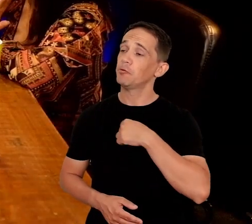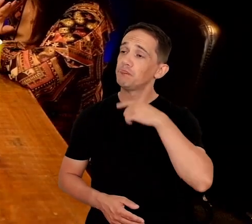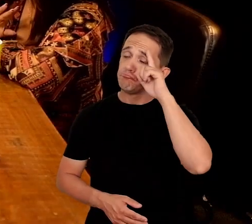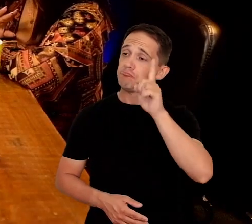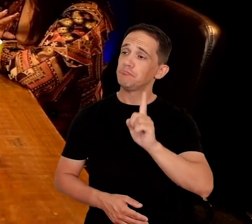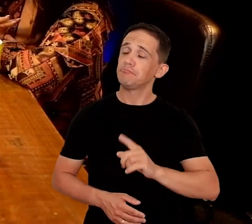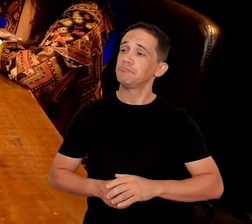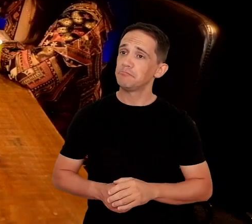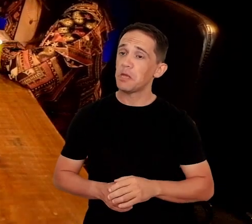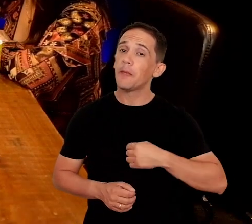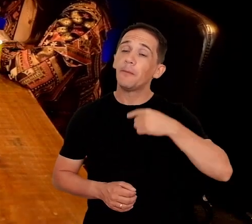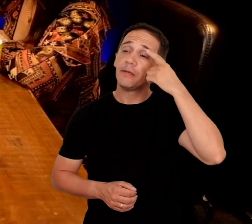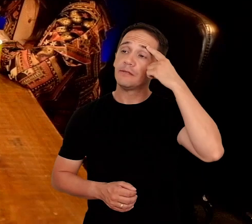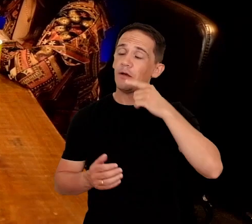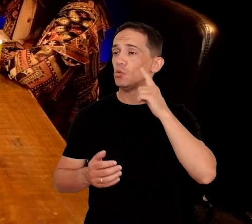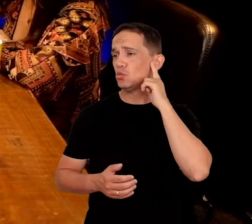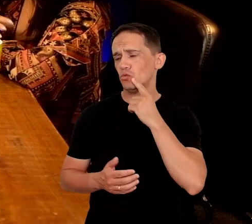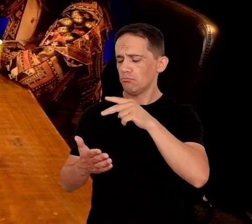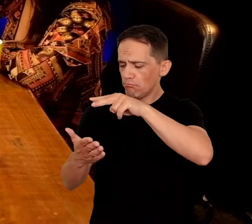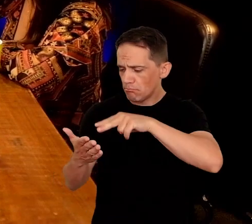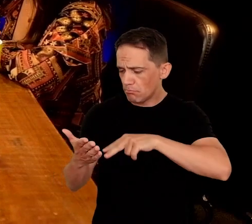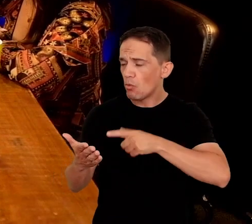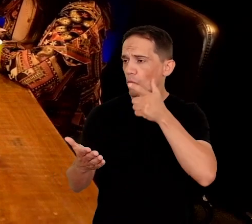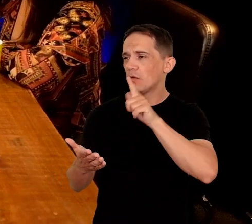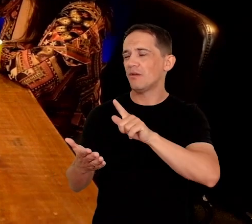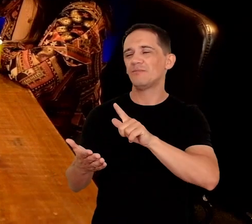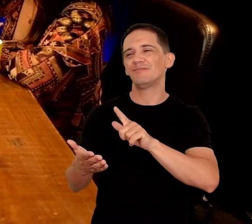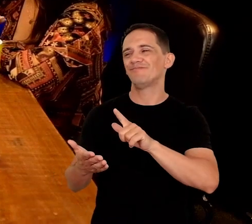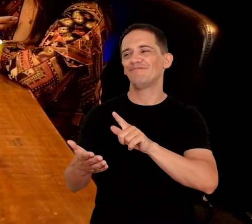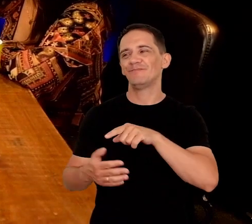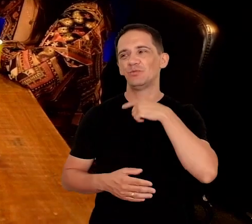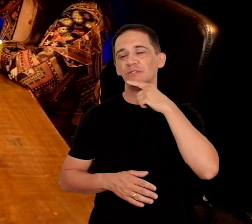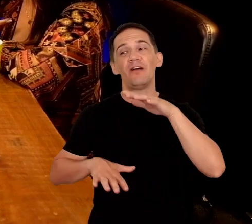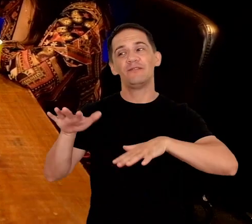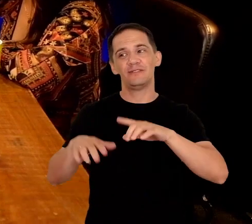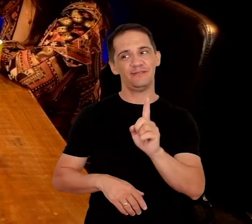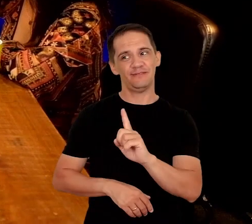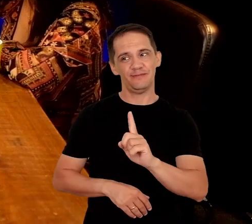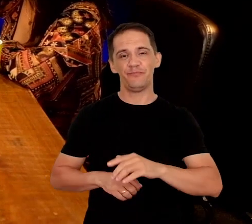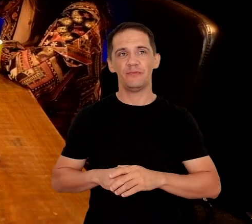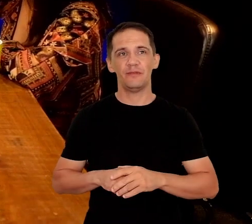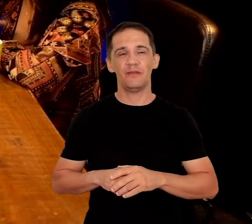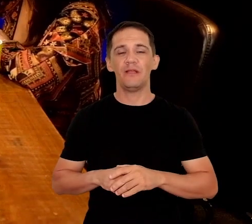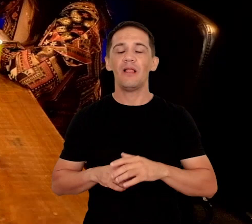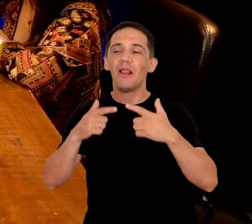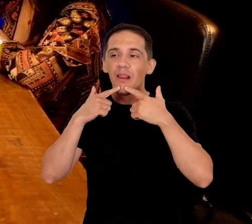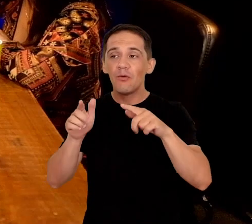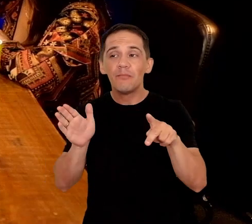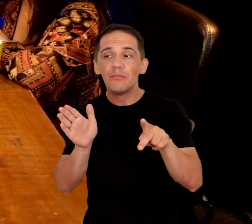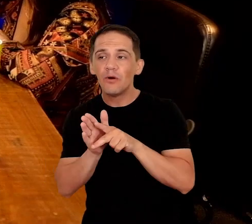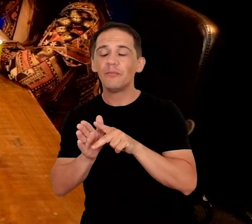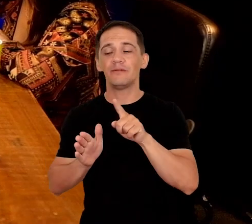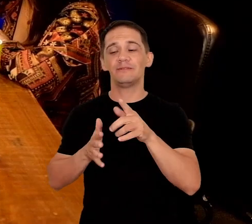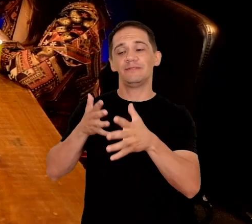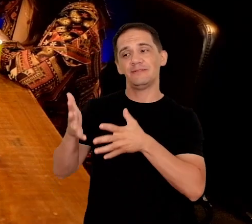escrito, eles entendiam perfeitamente, mas não é a mesma coisa, né? Porque a língua, como é que se diz, a língua nativa deles Sim. é a Libras, né? É